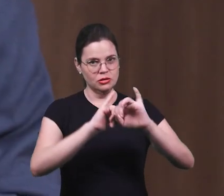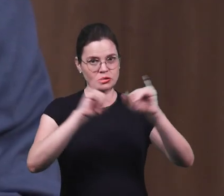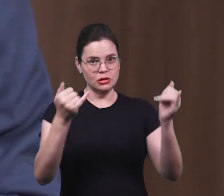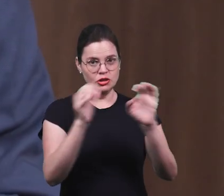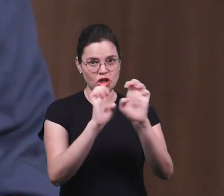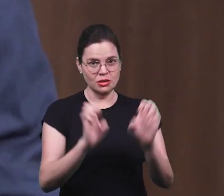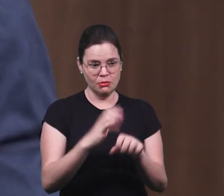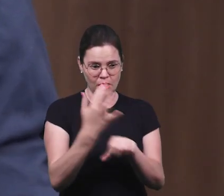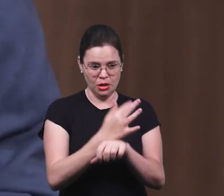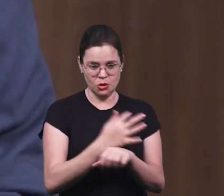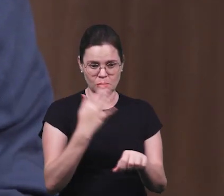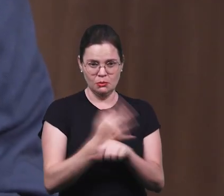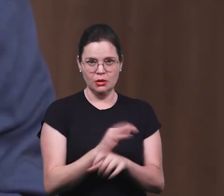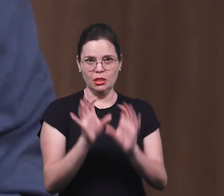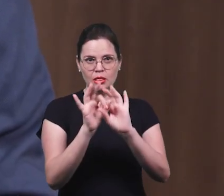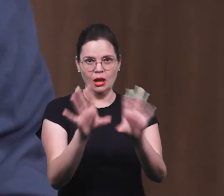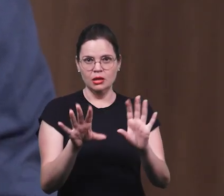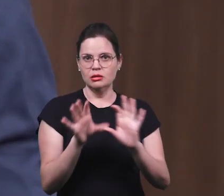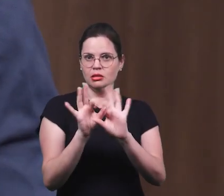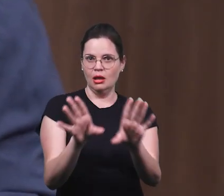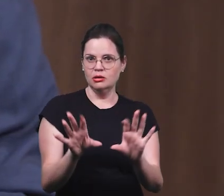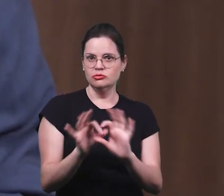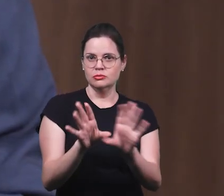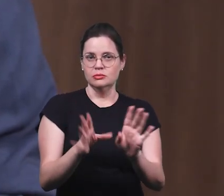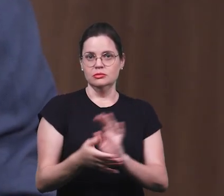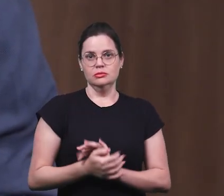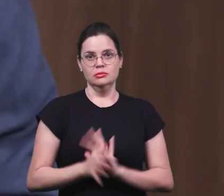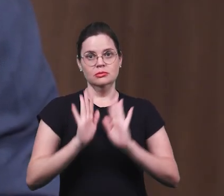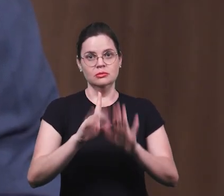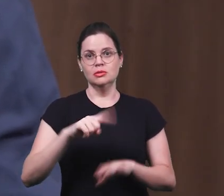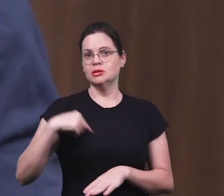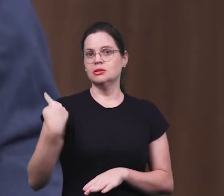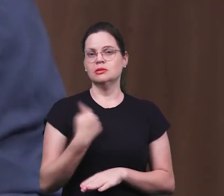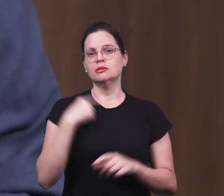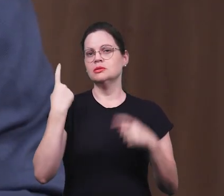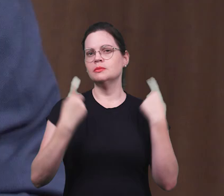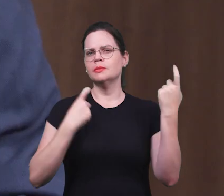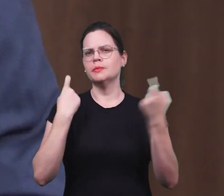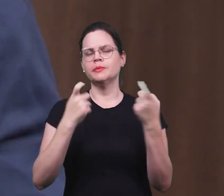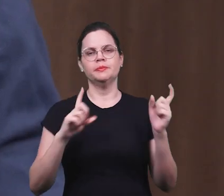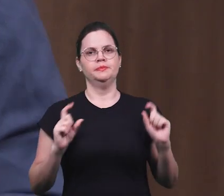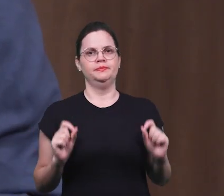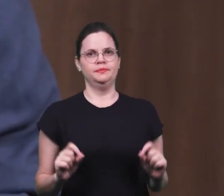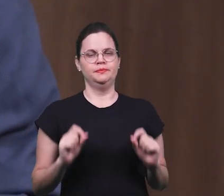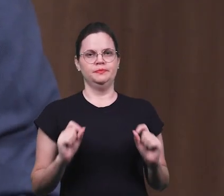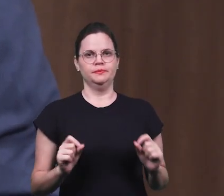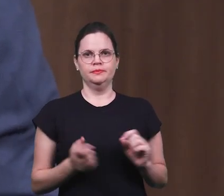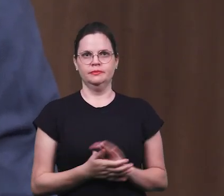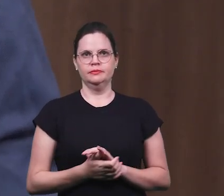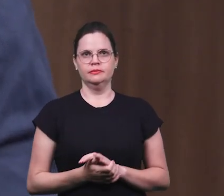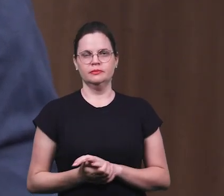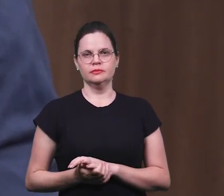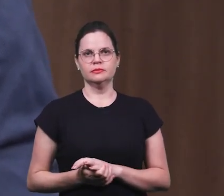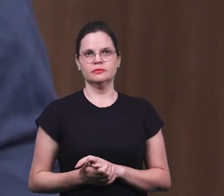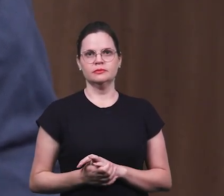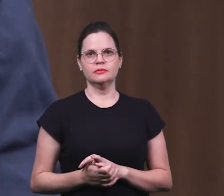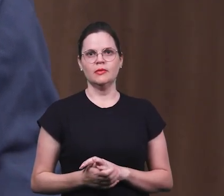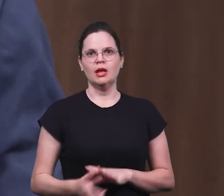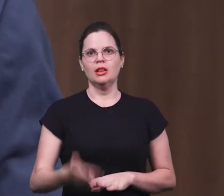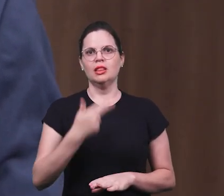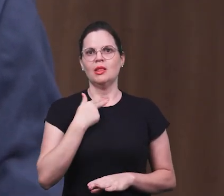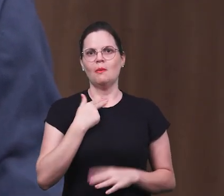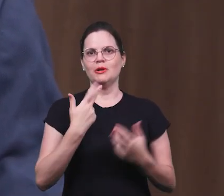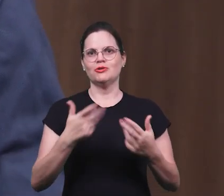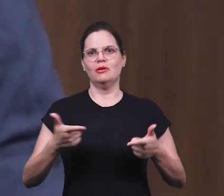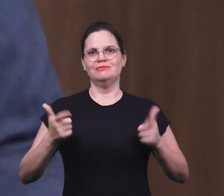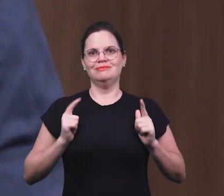deixando Jezabel não sei o quê, está deixando isso, não sei o quê. Agora, a nossa preocupação tem que ser para não tornar uma Laodiceia, né?